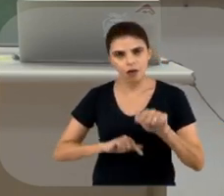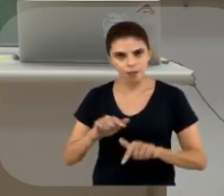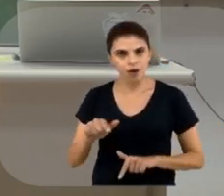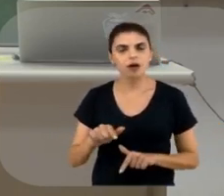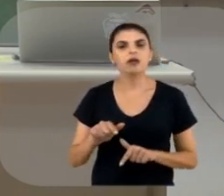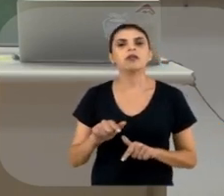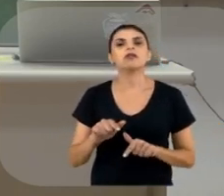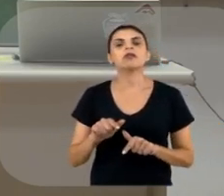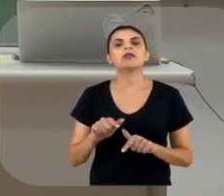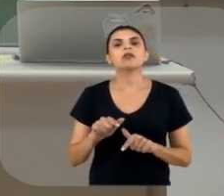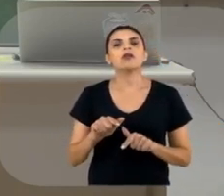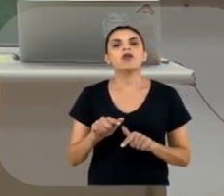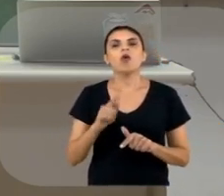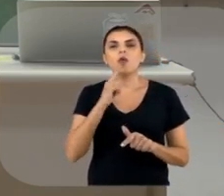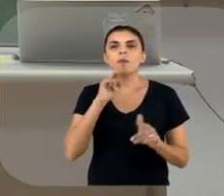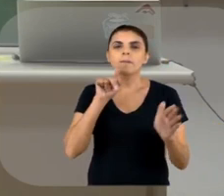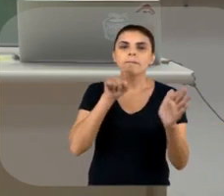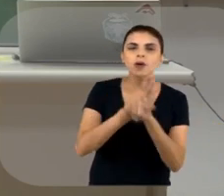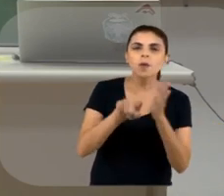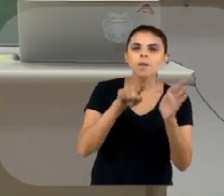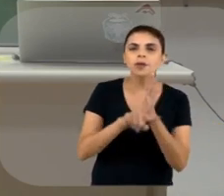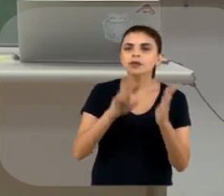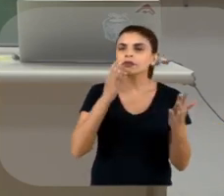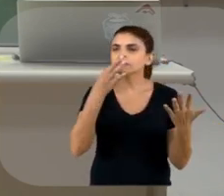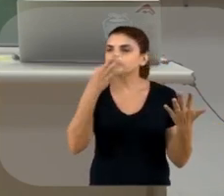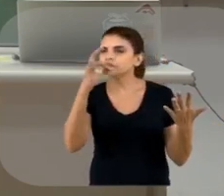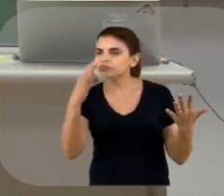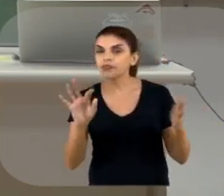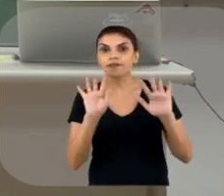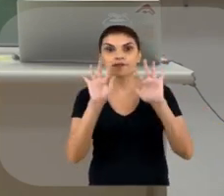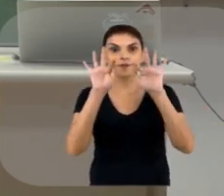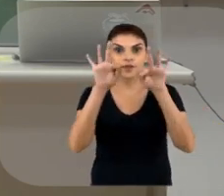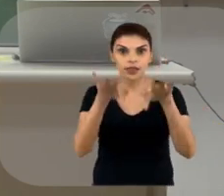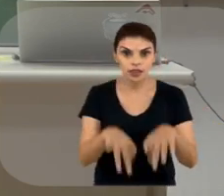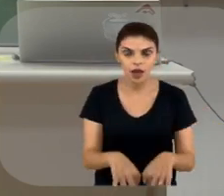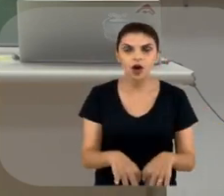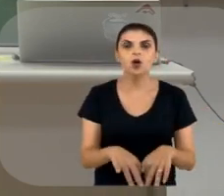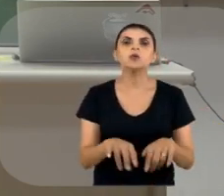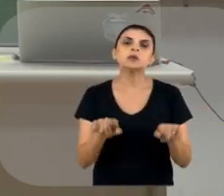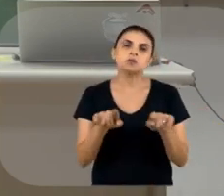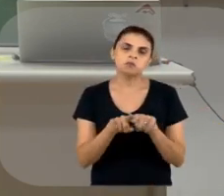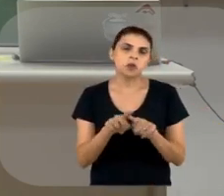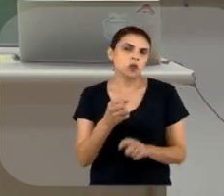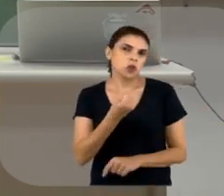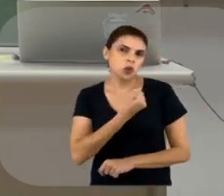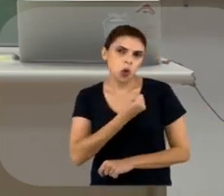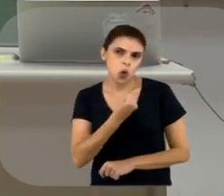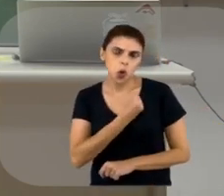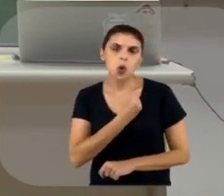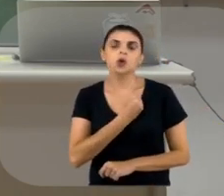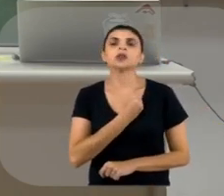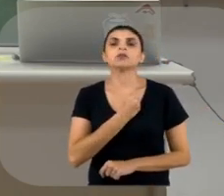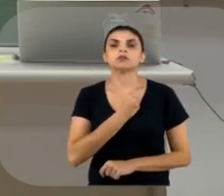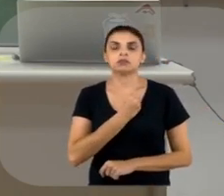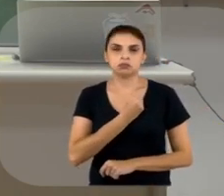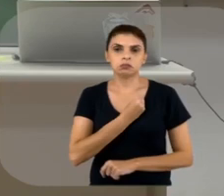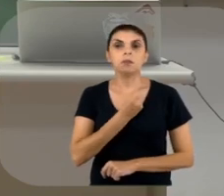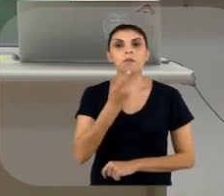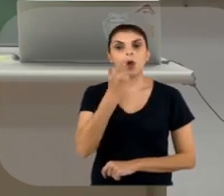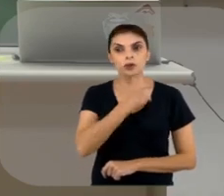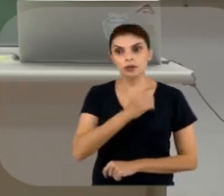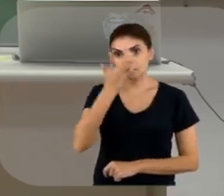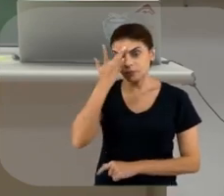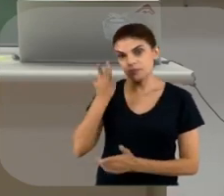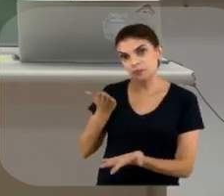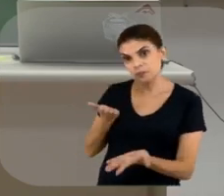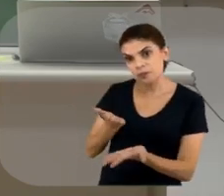trabalha com um questionário final, com um requisito mínimo de pontuação